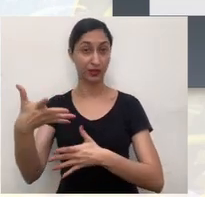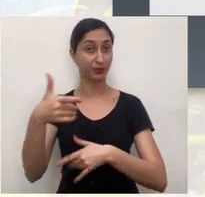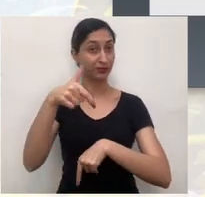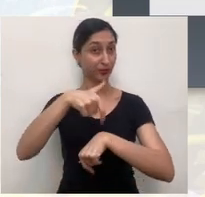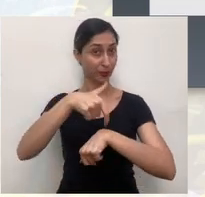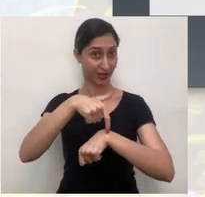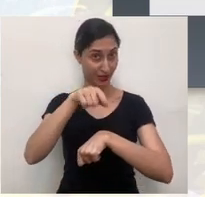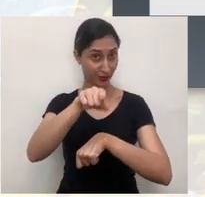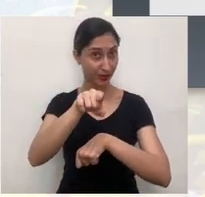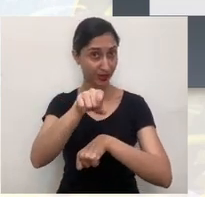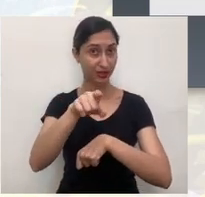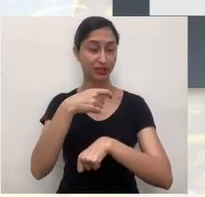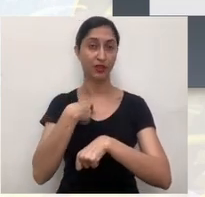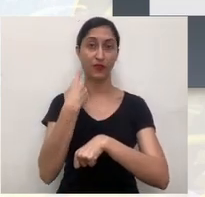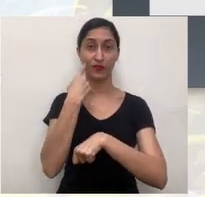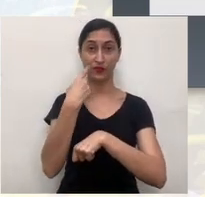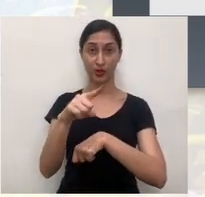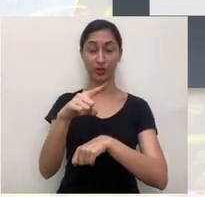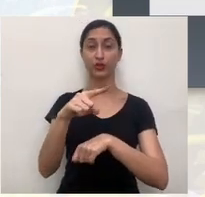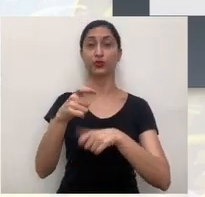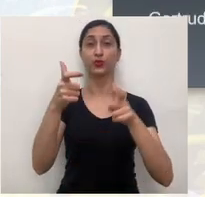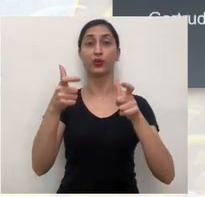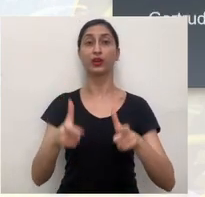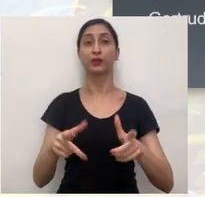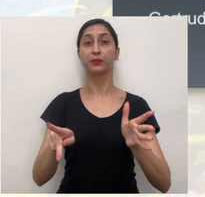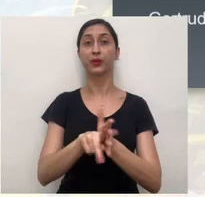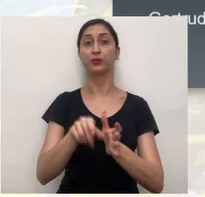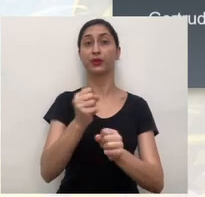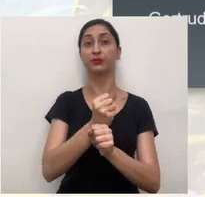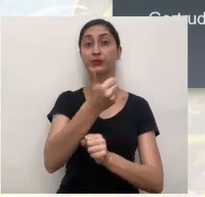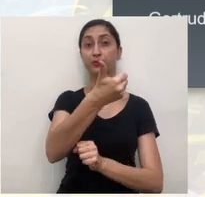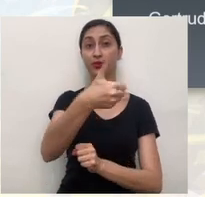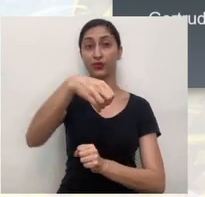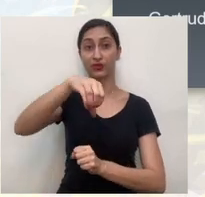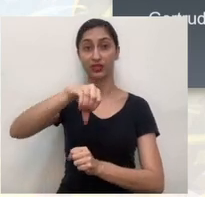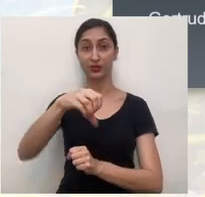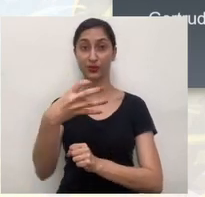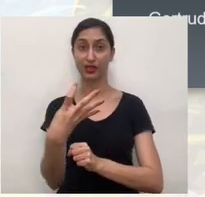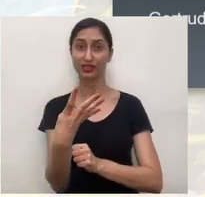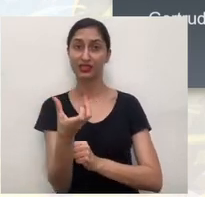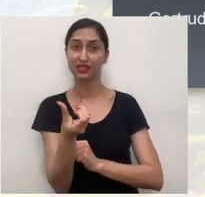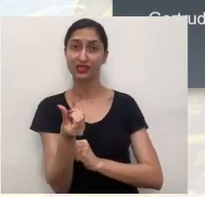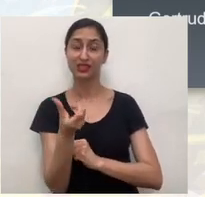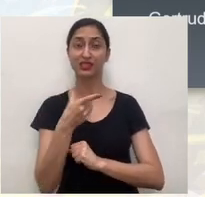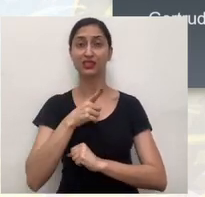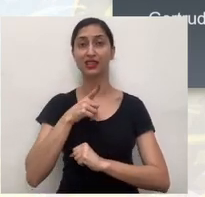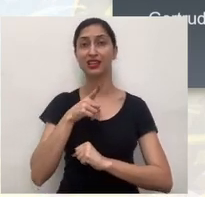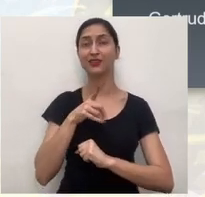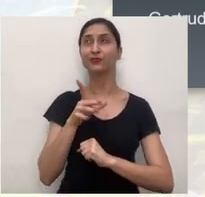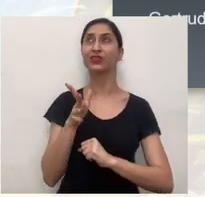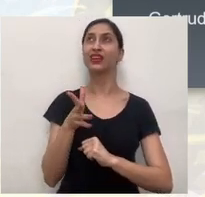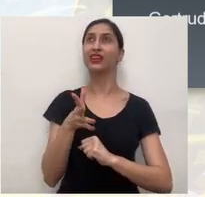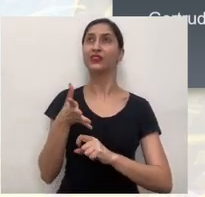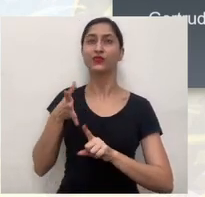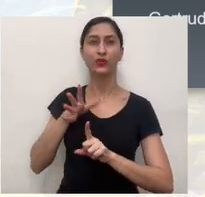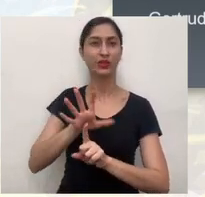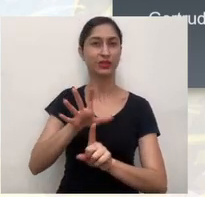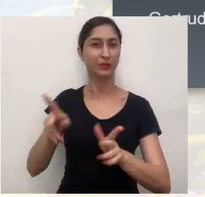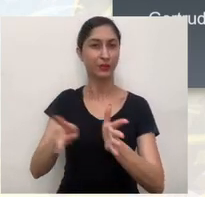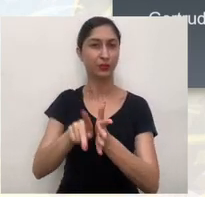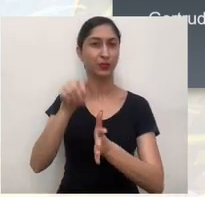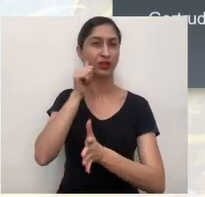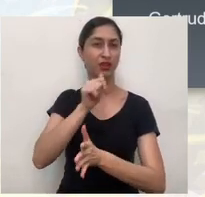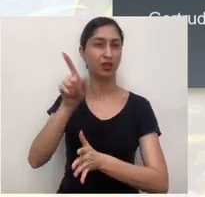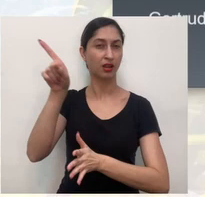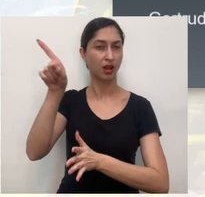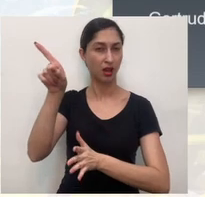momento aí, um jardim de 1946, uma influência muito grande de uma paisagista inglesa